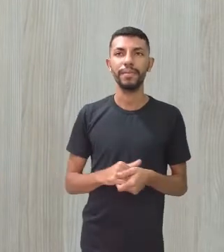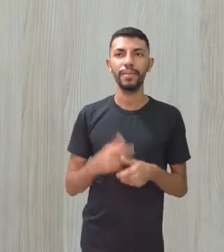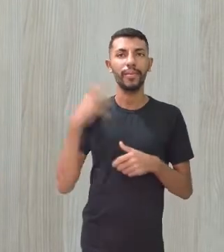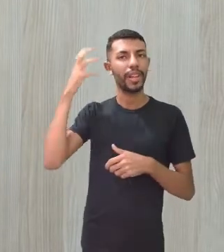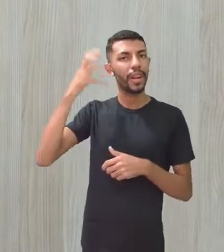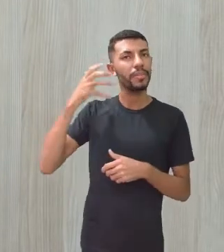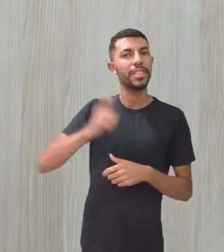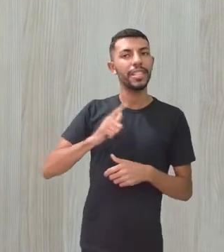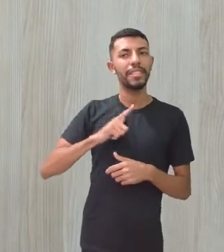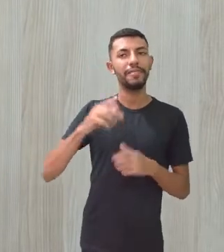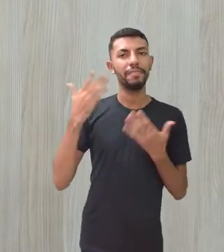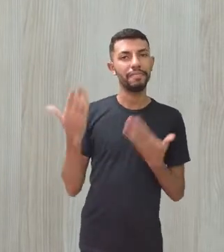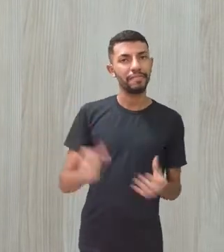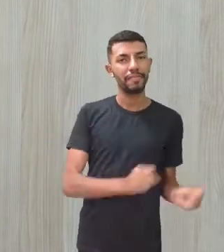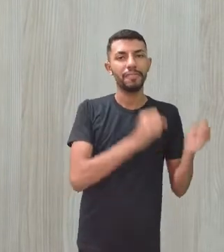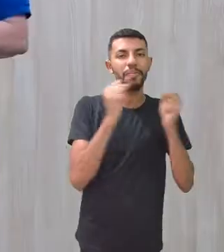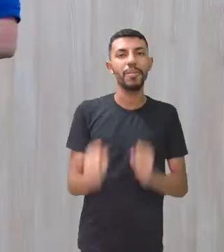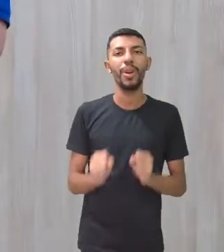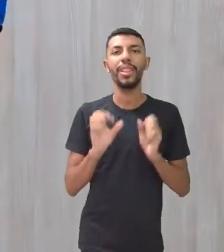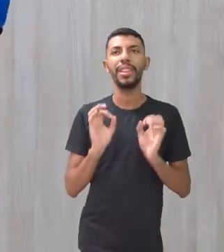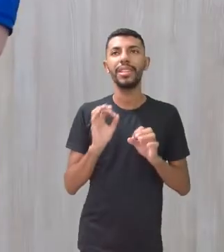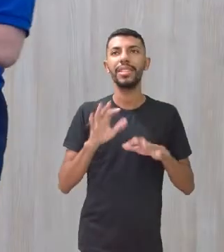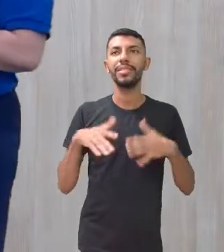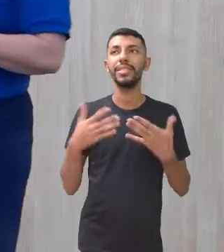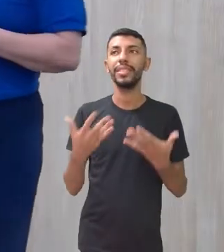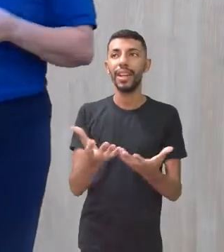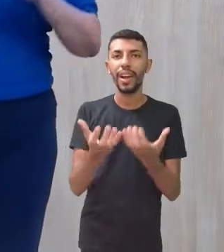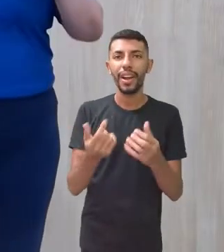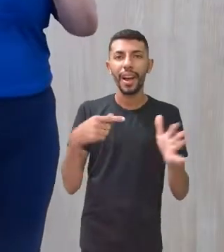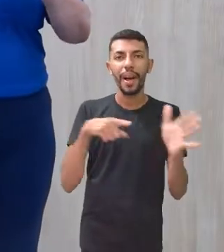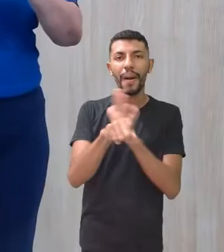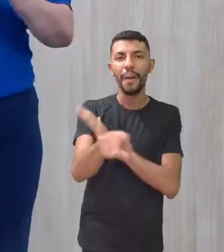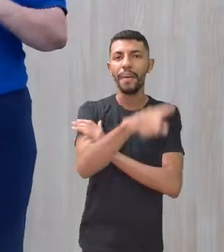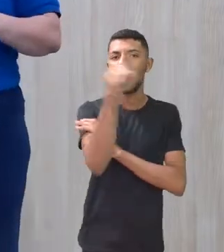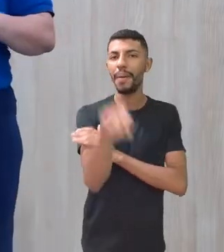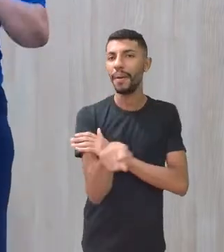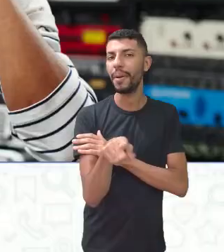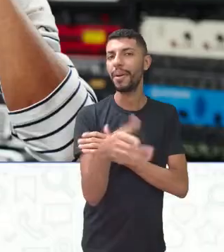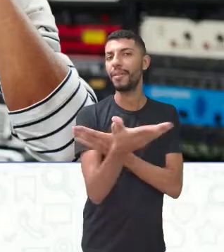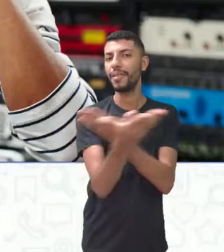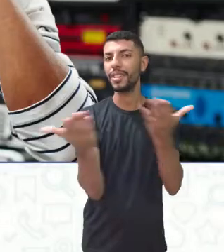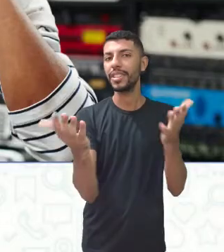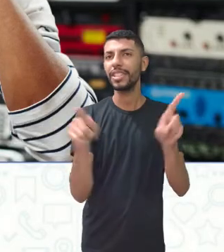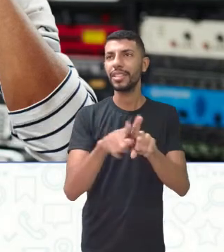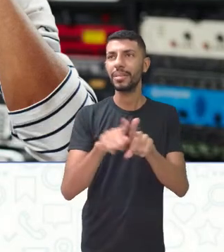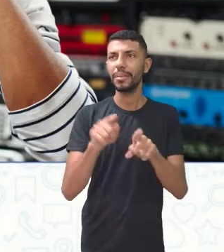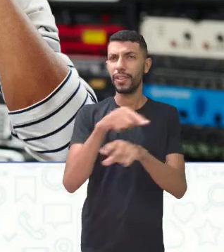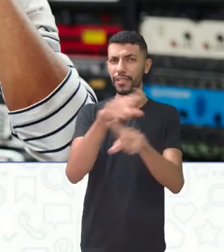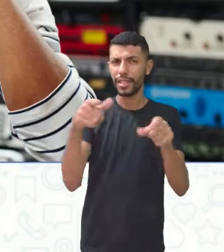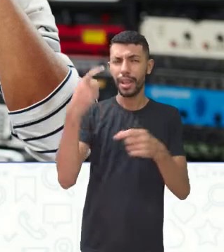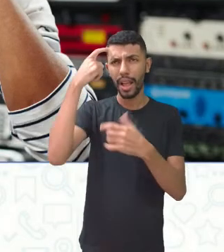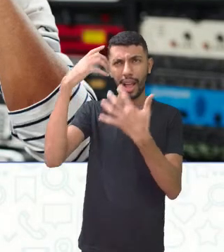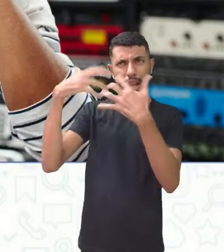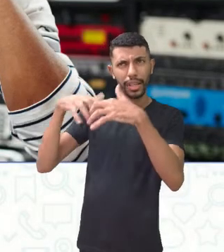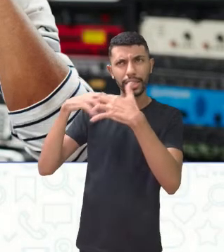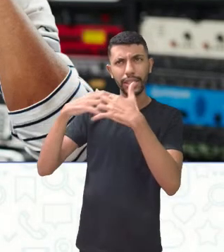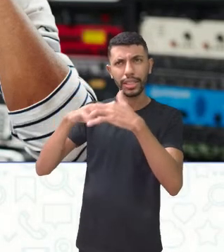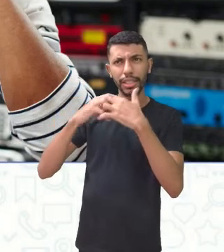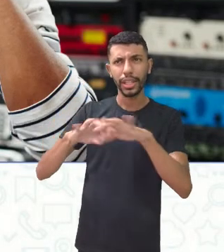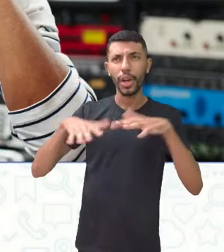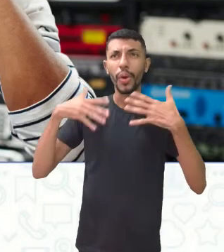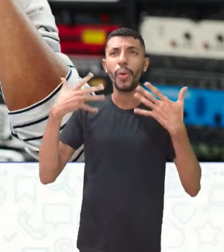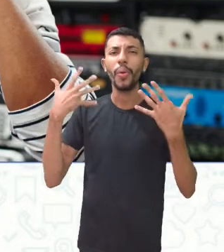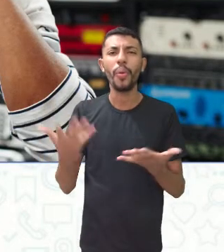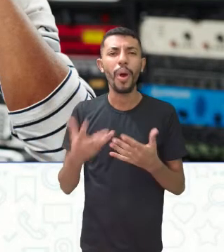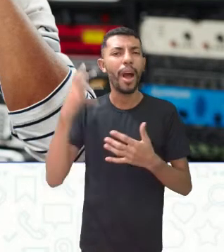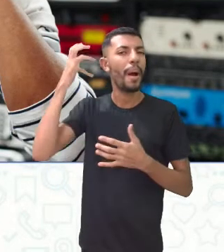esse poder, não é, Vilma? Pois é. E eu quero fazer essa pergunta aí para vocês. Vão pensando aí. Qual é a trilha